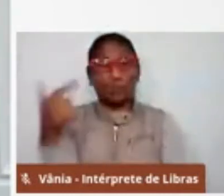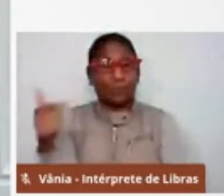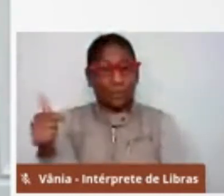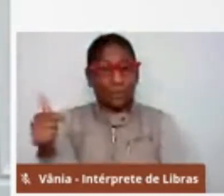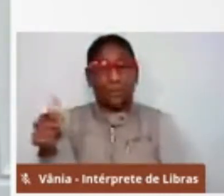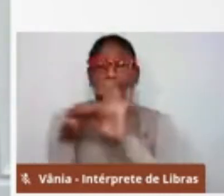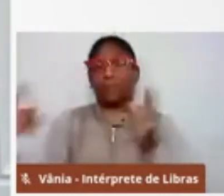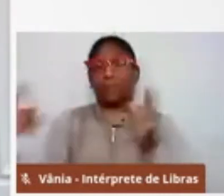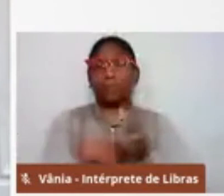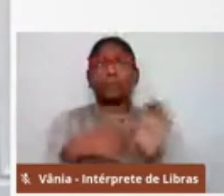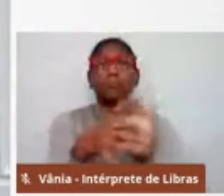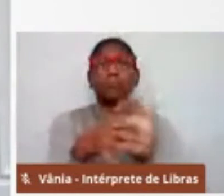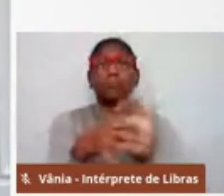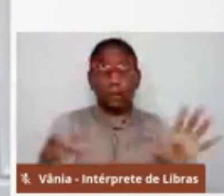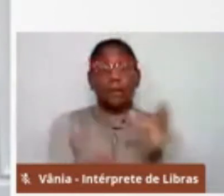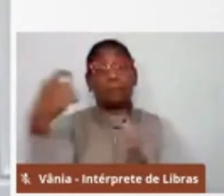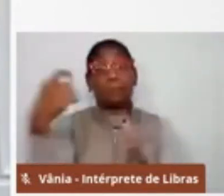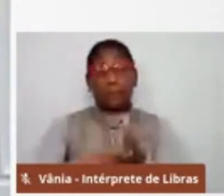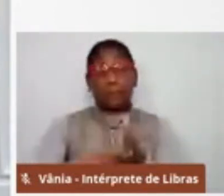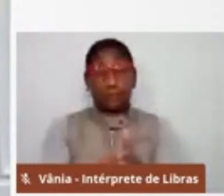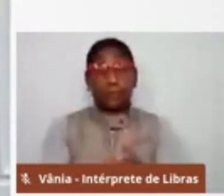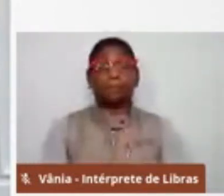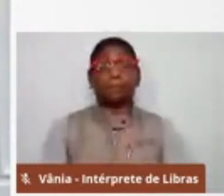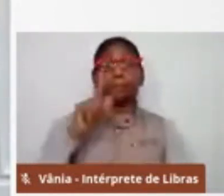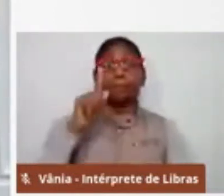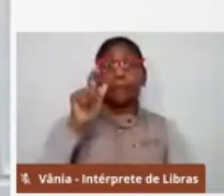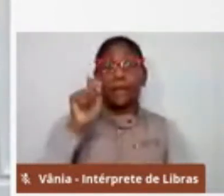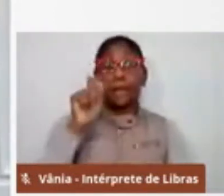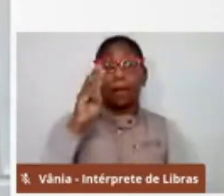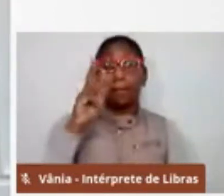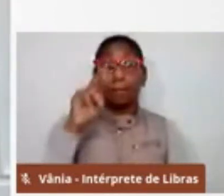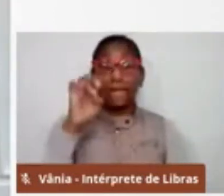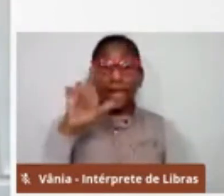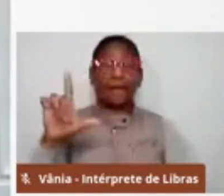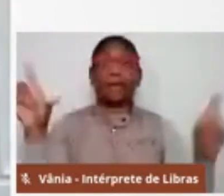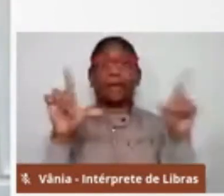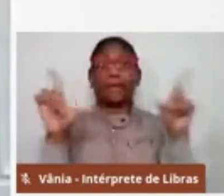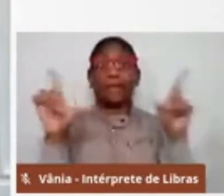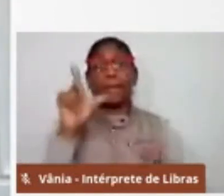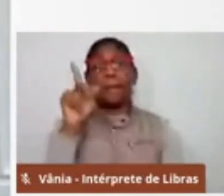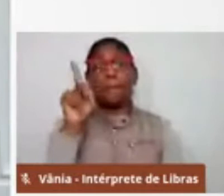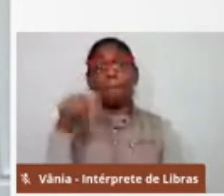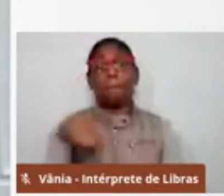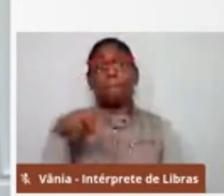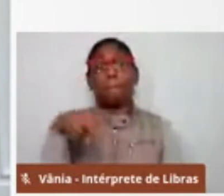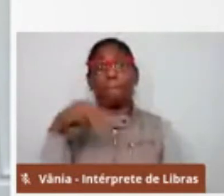perguntas. A primeira pergunta é da Gabriela Etches, da TV Pampa.